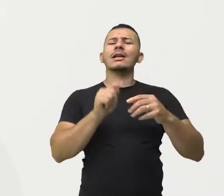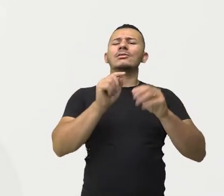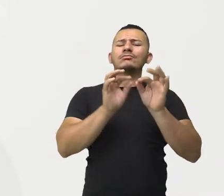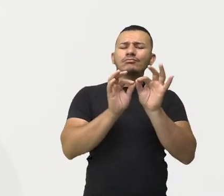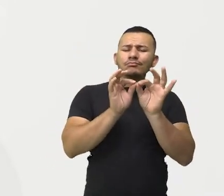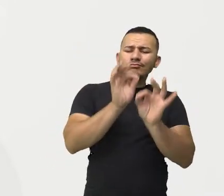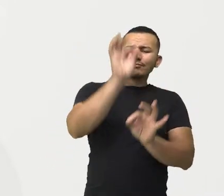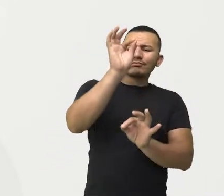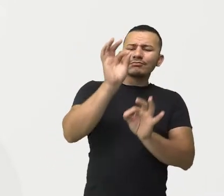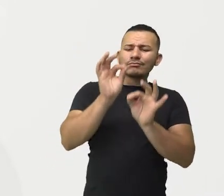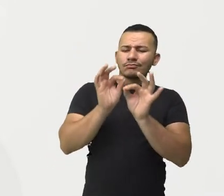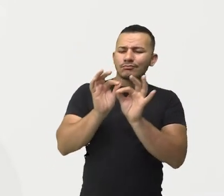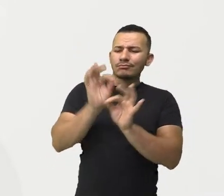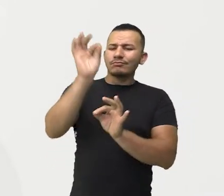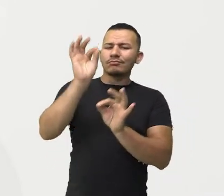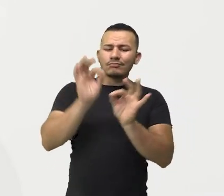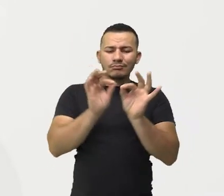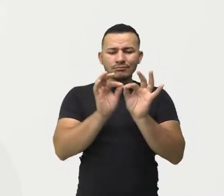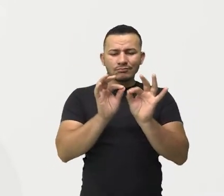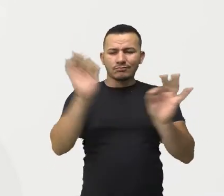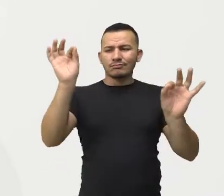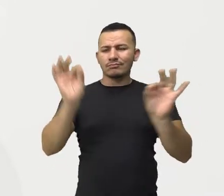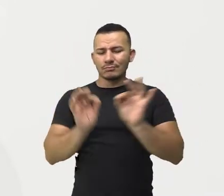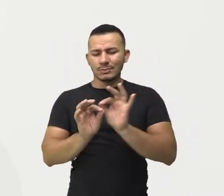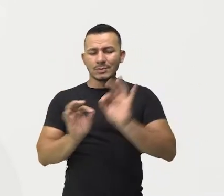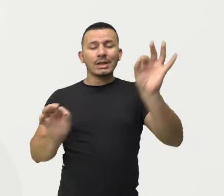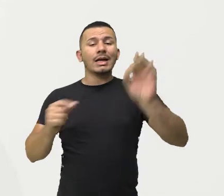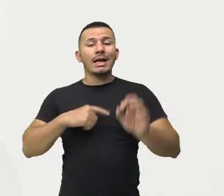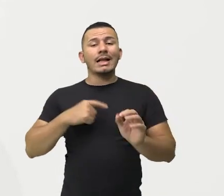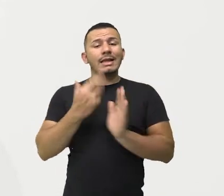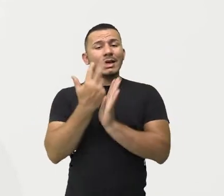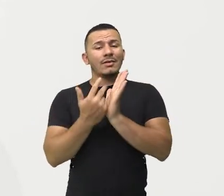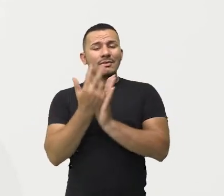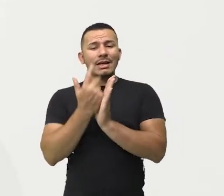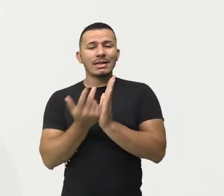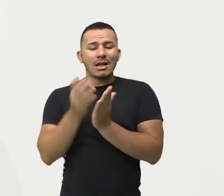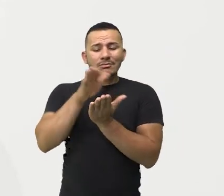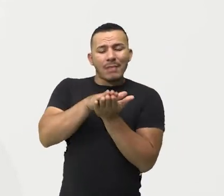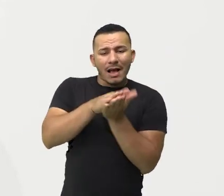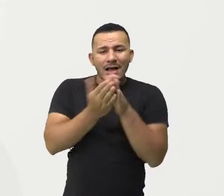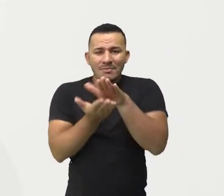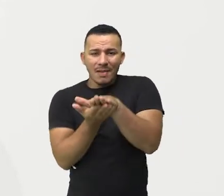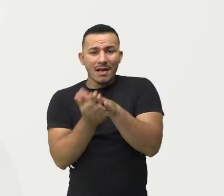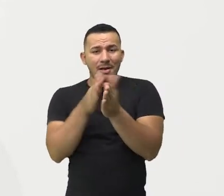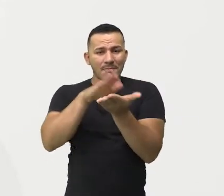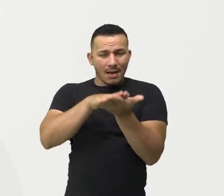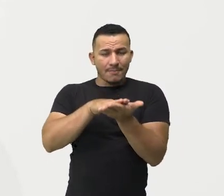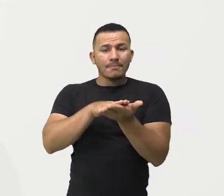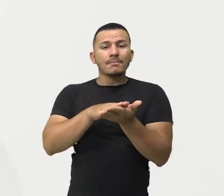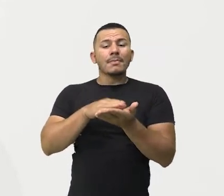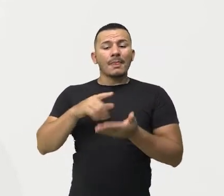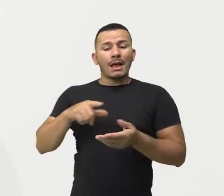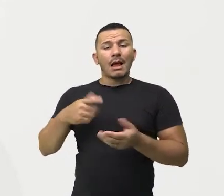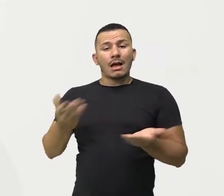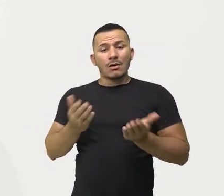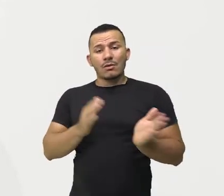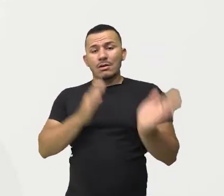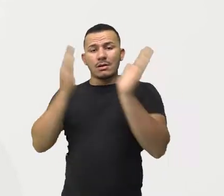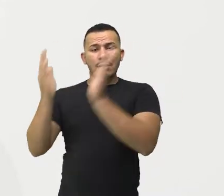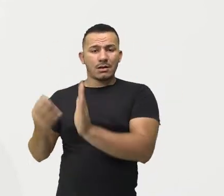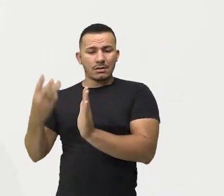se você dobrar, você vai obtendo outras figuras uma em cima da outra. E aqui nós temos o círculo,